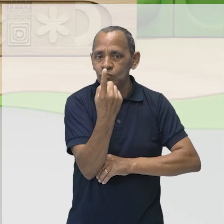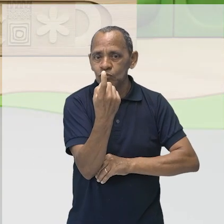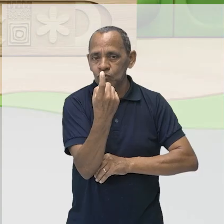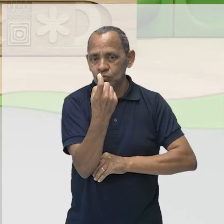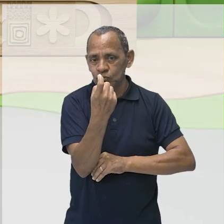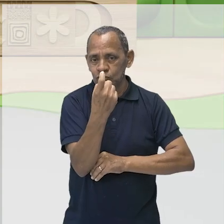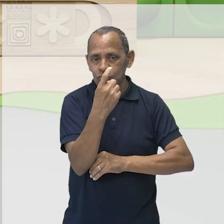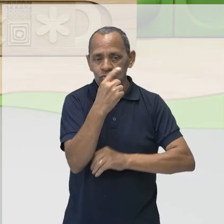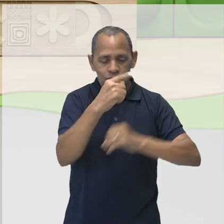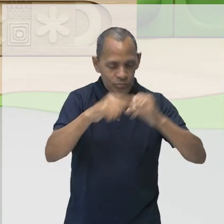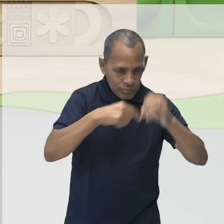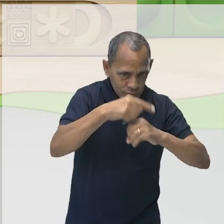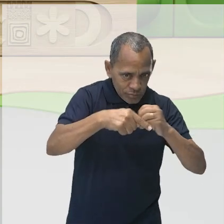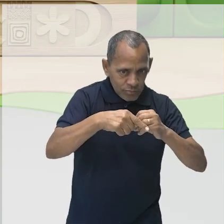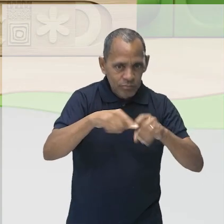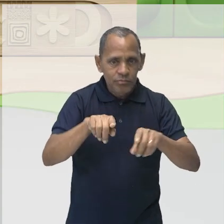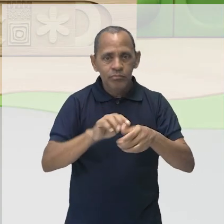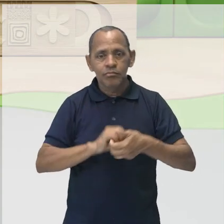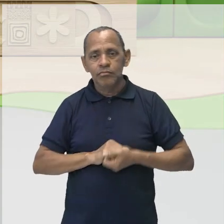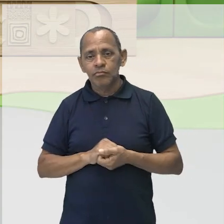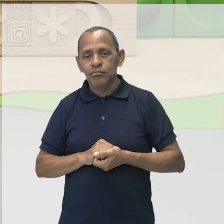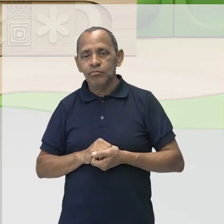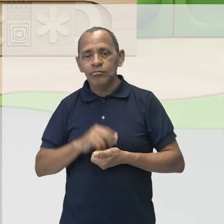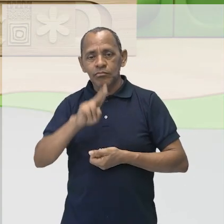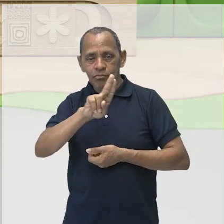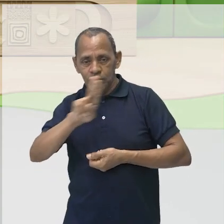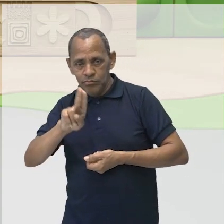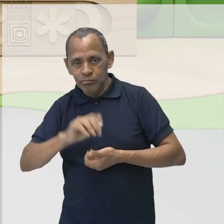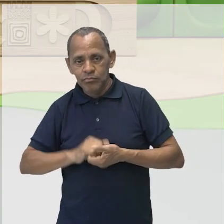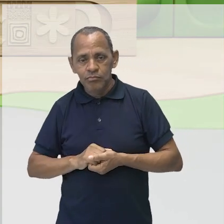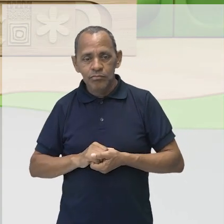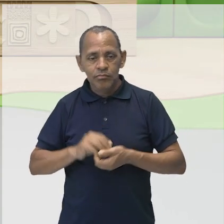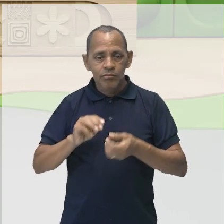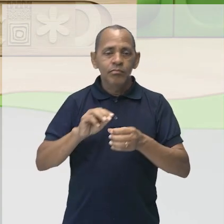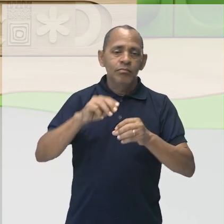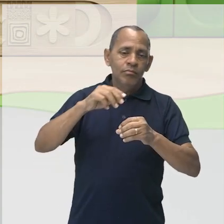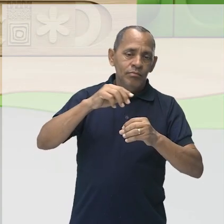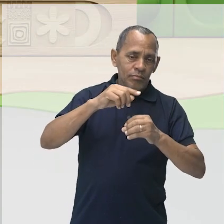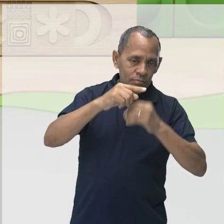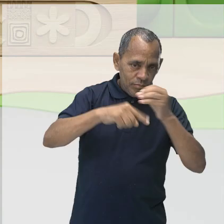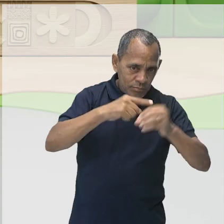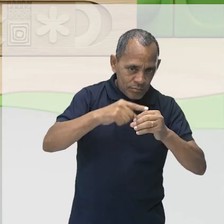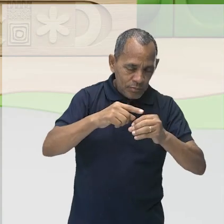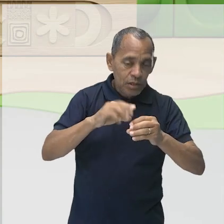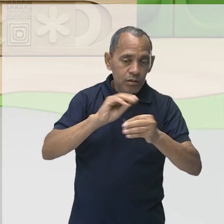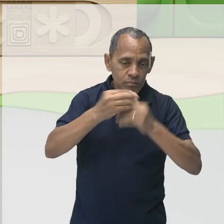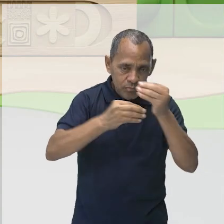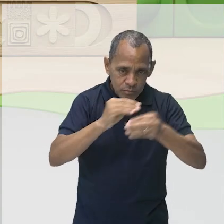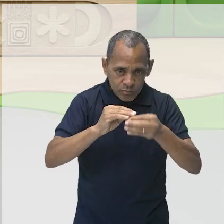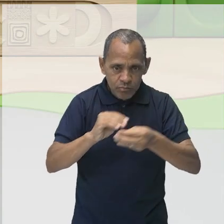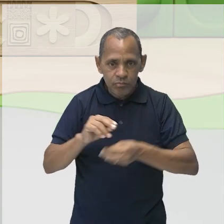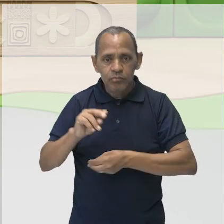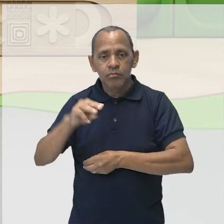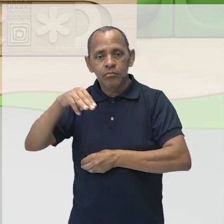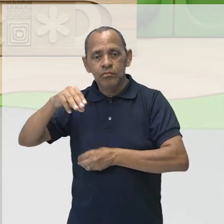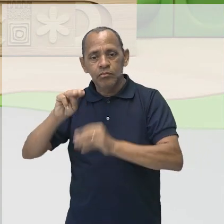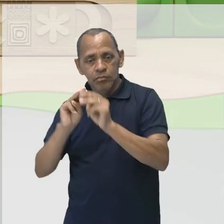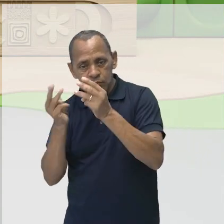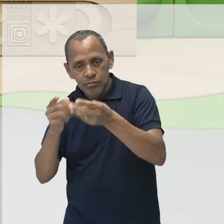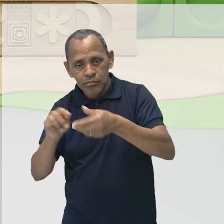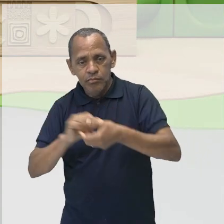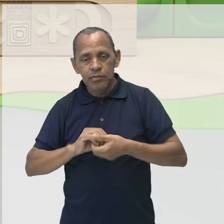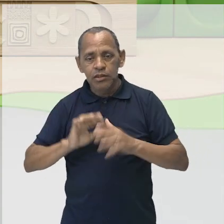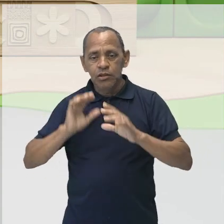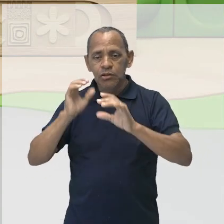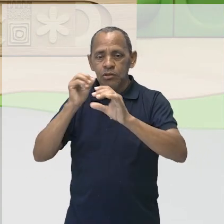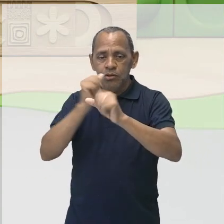átomo e geralmente é expressa em unidade de massa atômica, UU. Já a massa molecular é a soma das massas atômicas de todos